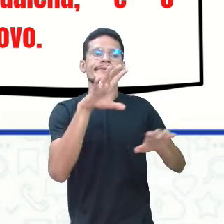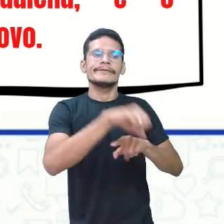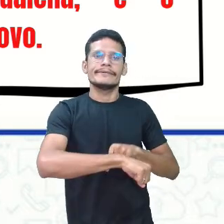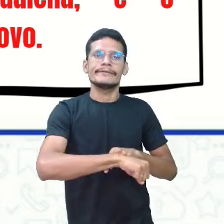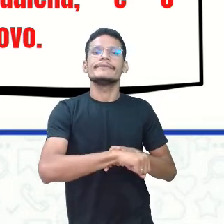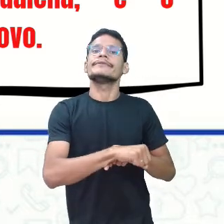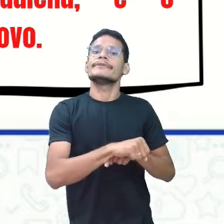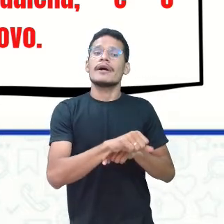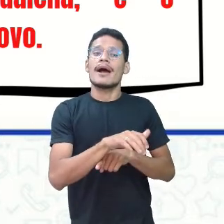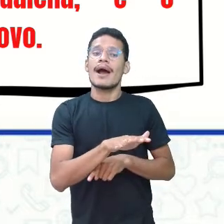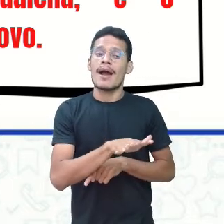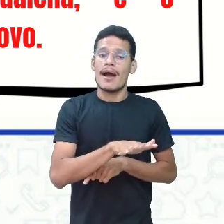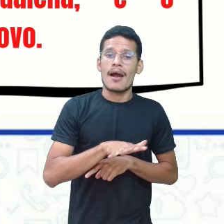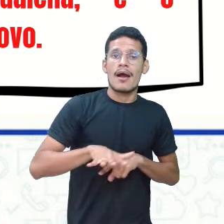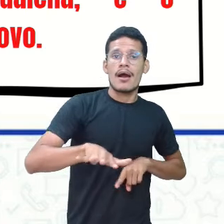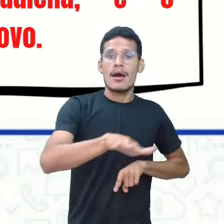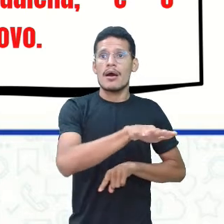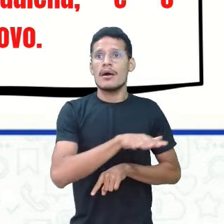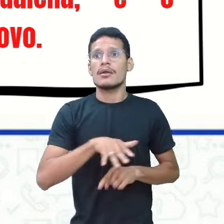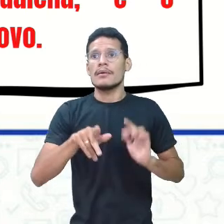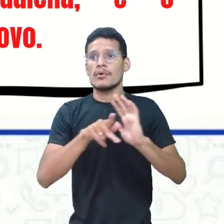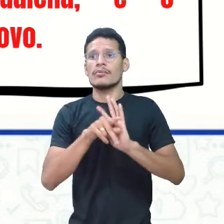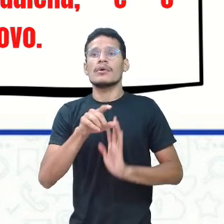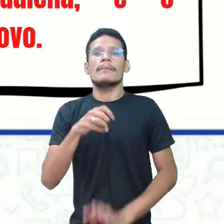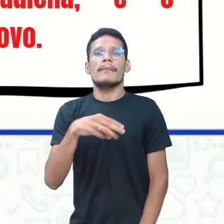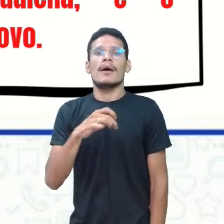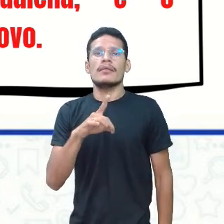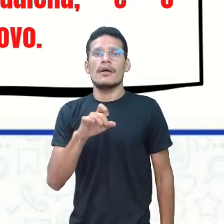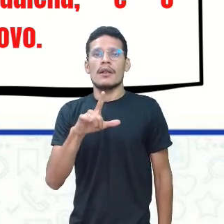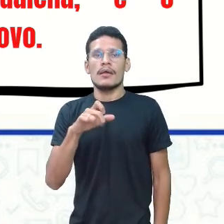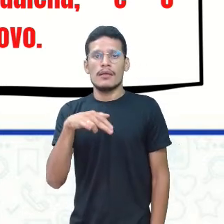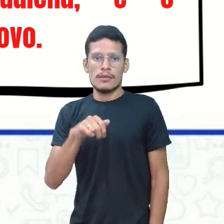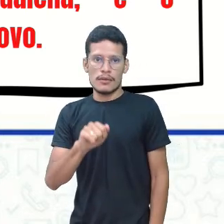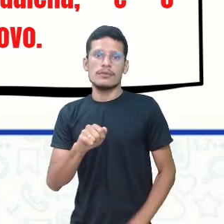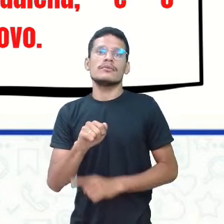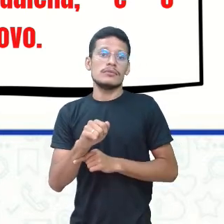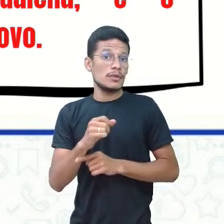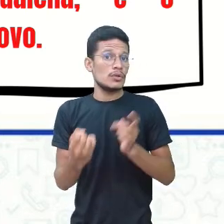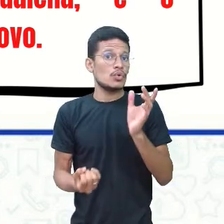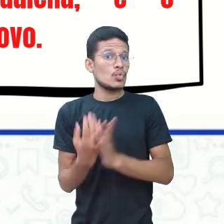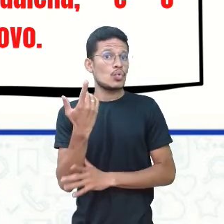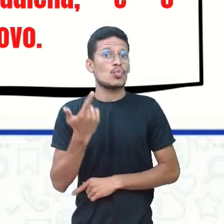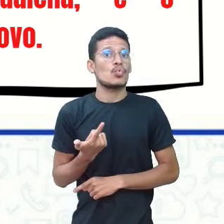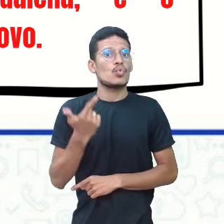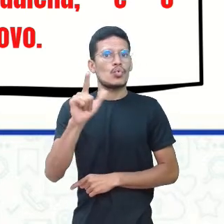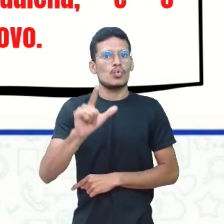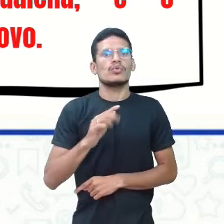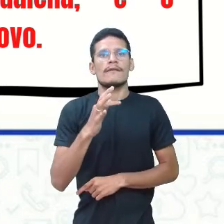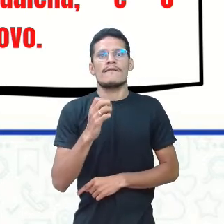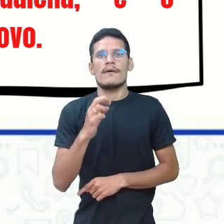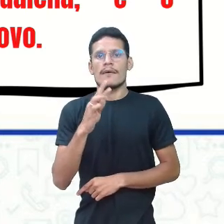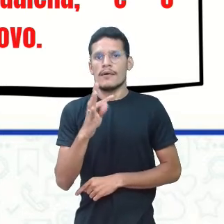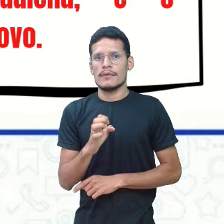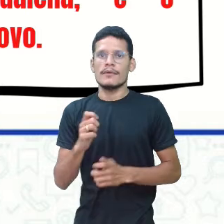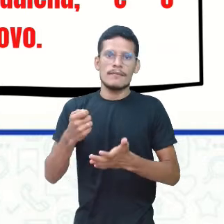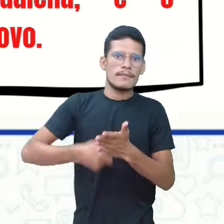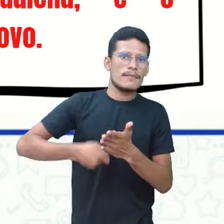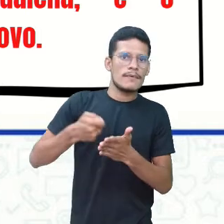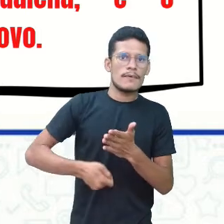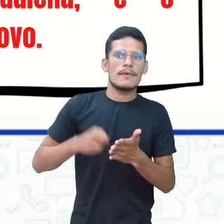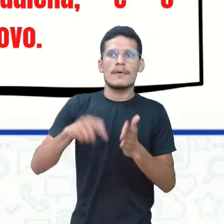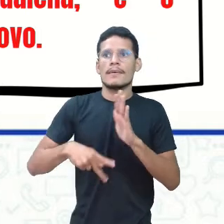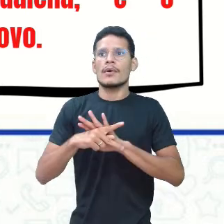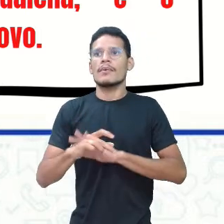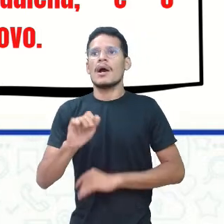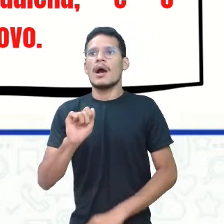nas imediações, né, do Engenho da Madalena, um outro forte, né, de resistência, que chamaram de